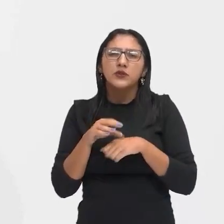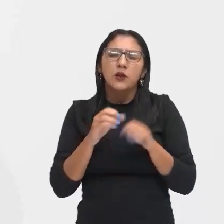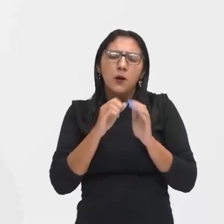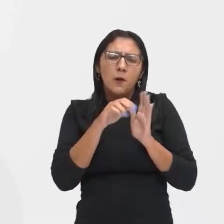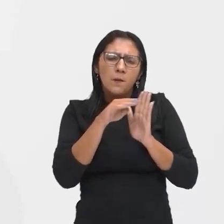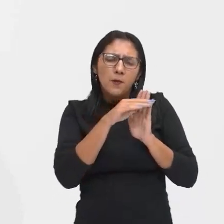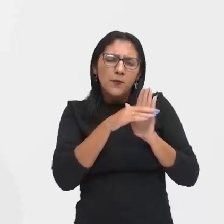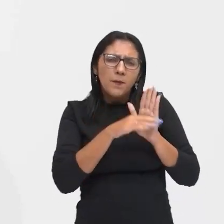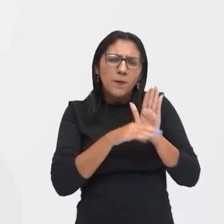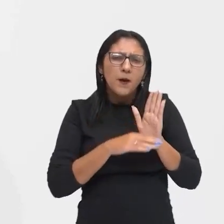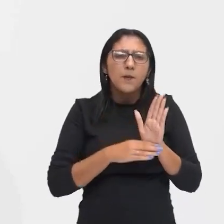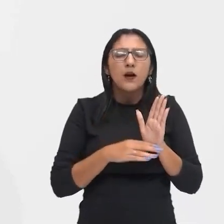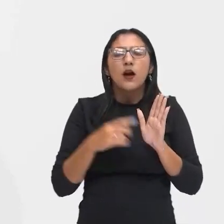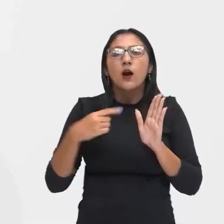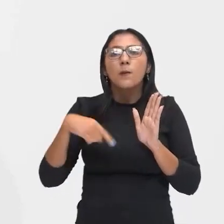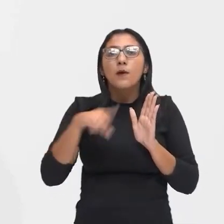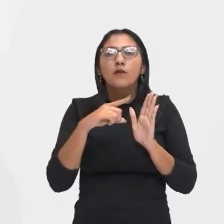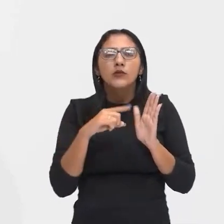identifique suas